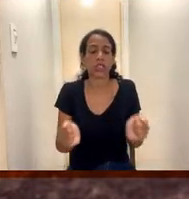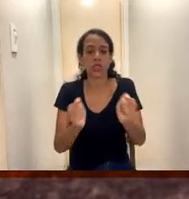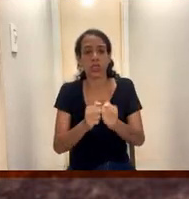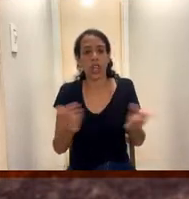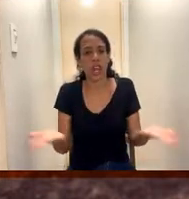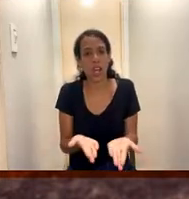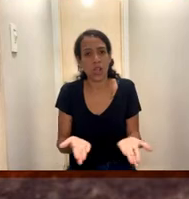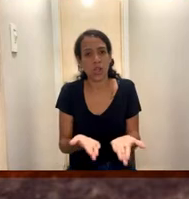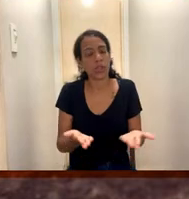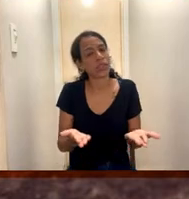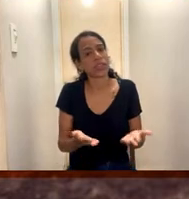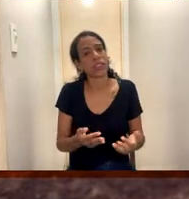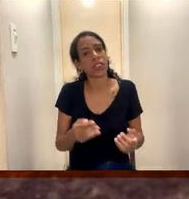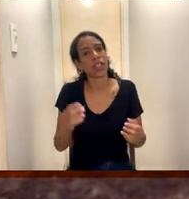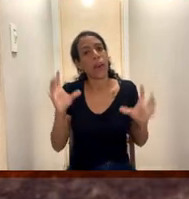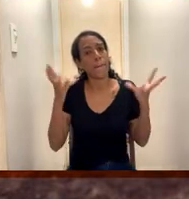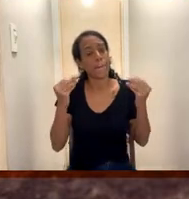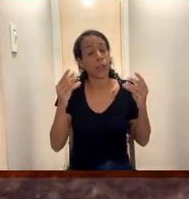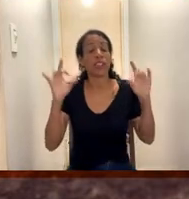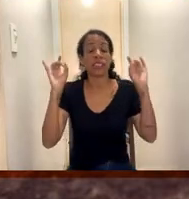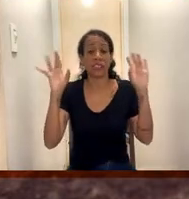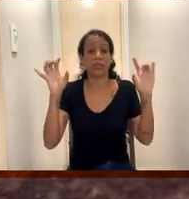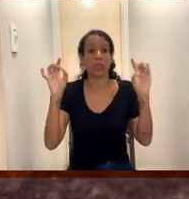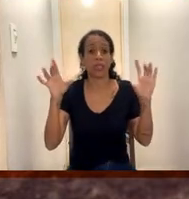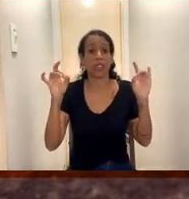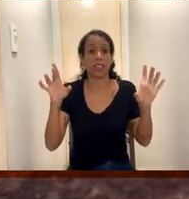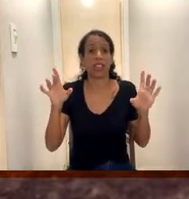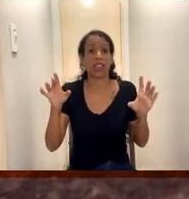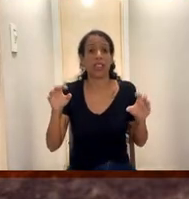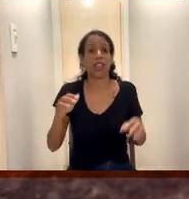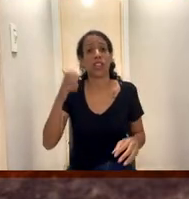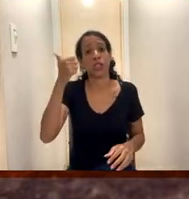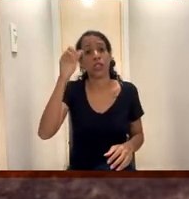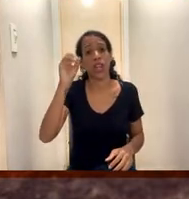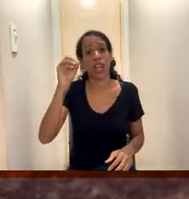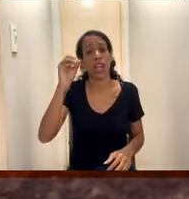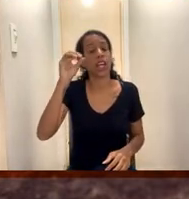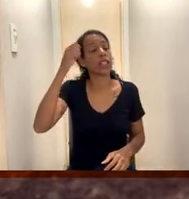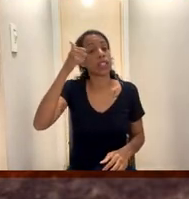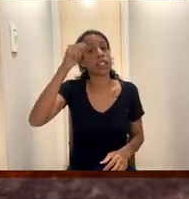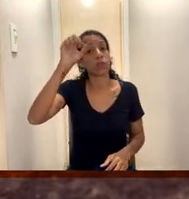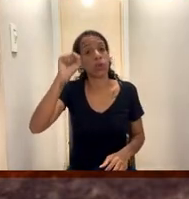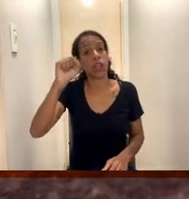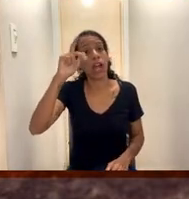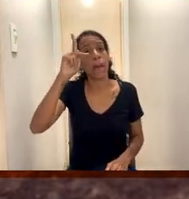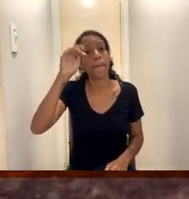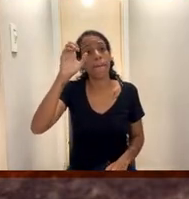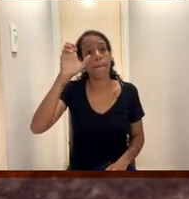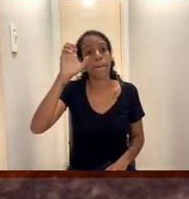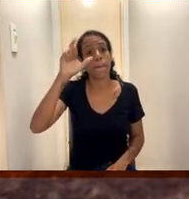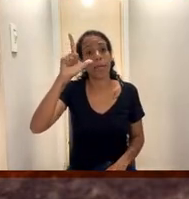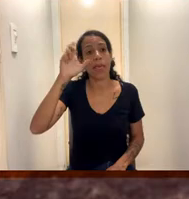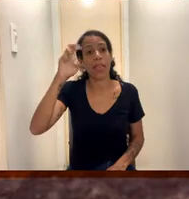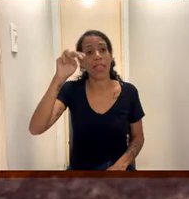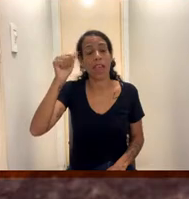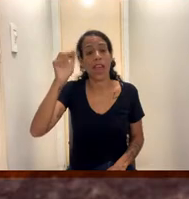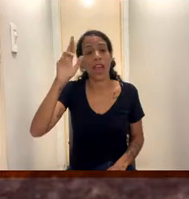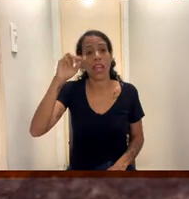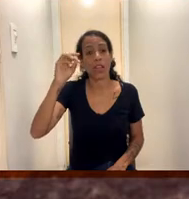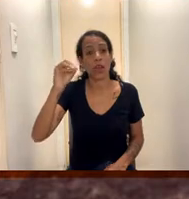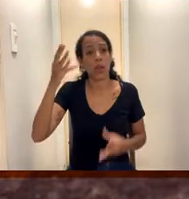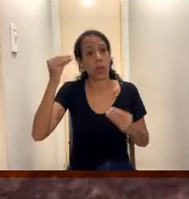desse momento tão especial. Em nome do 18º Plenário, o meu muito obrigado a todos que